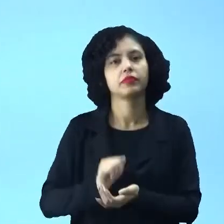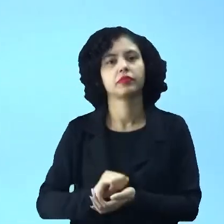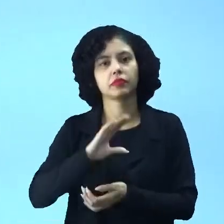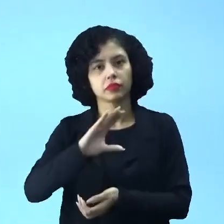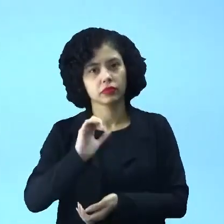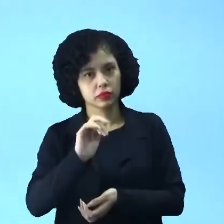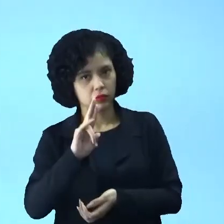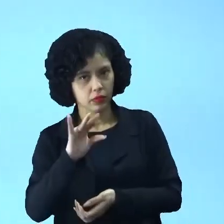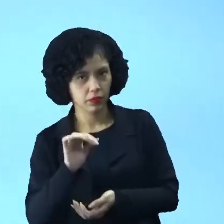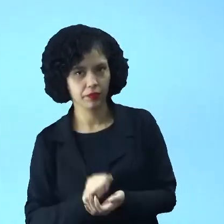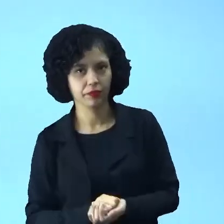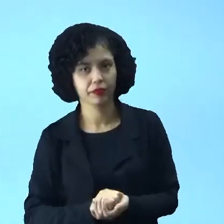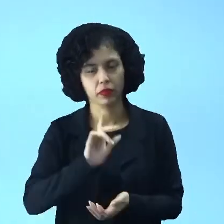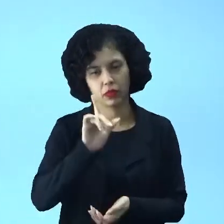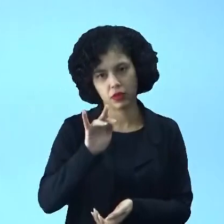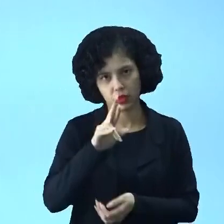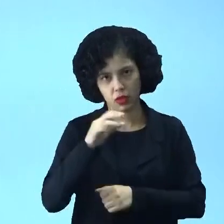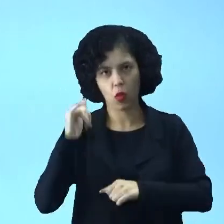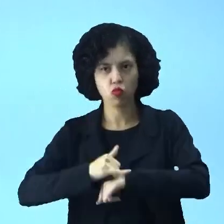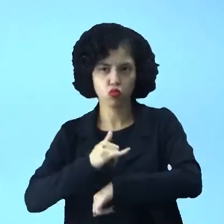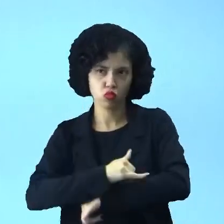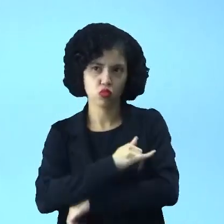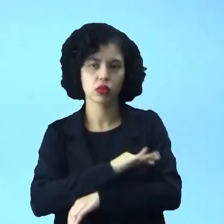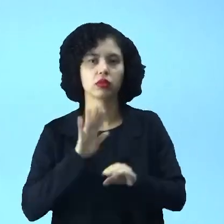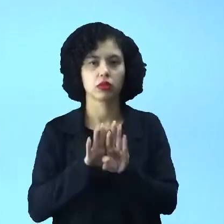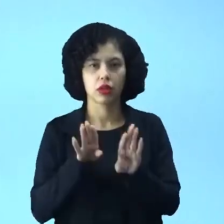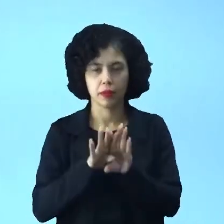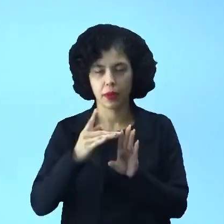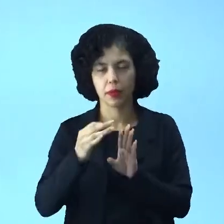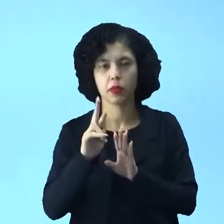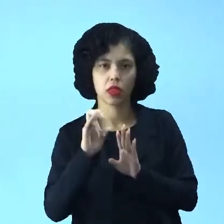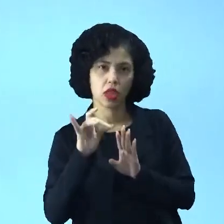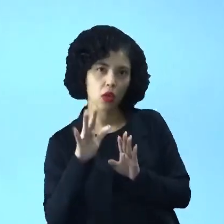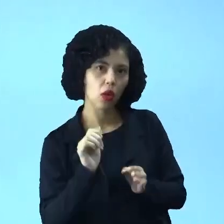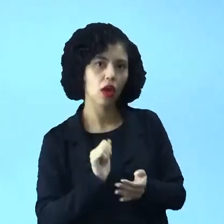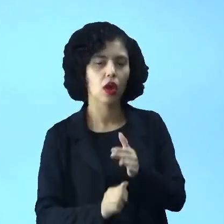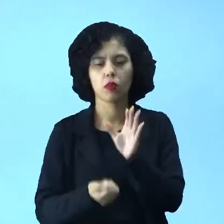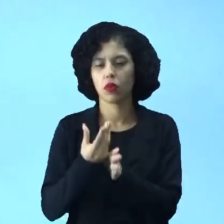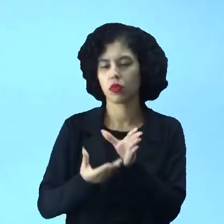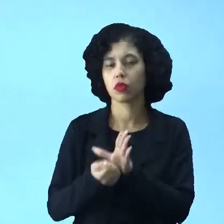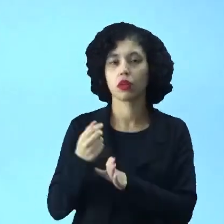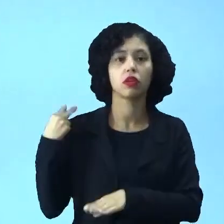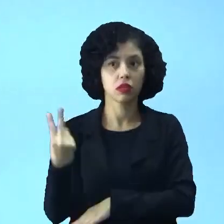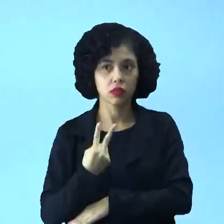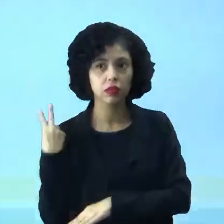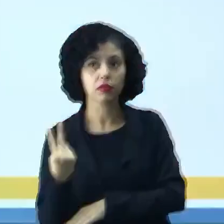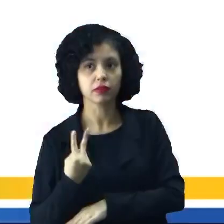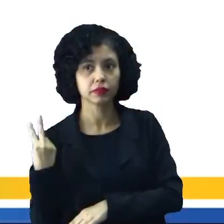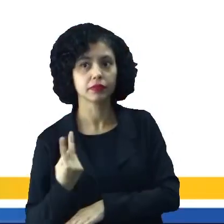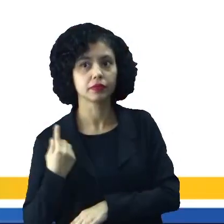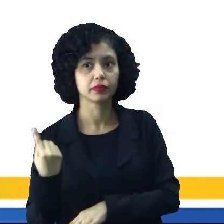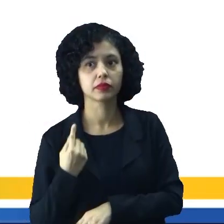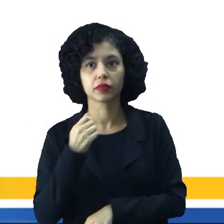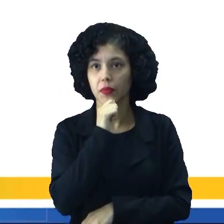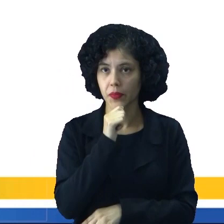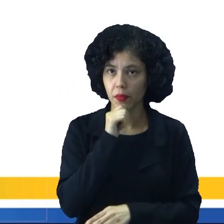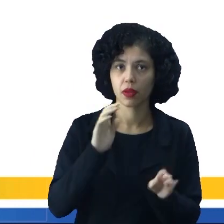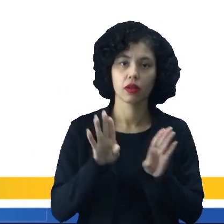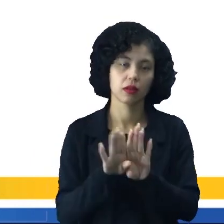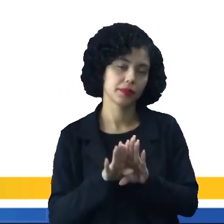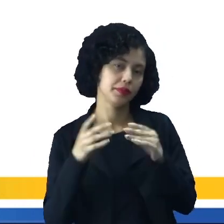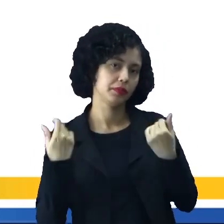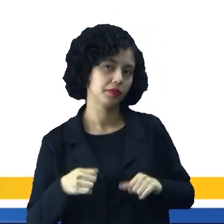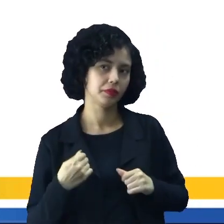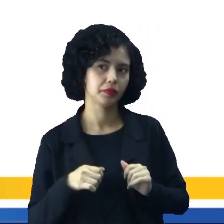carboidratos, lipídios e também proteínas, principalmente a questão de produção de vitaminas, que o nosso corpo também